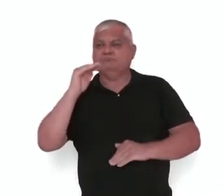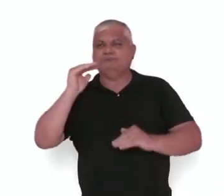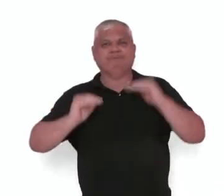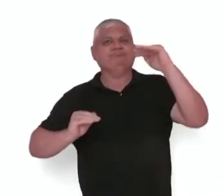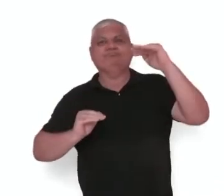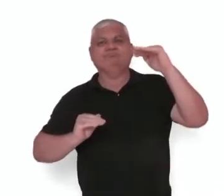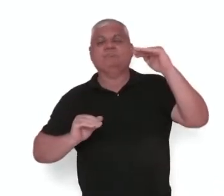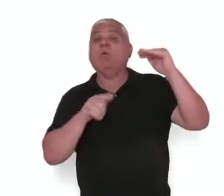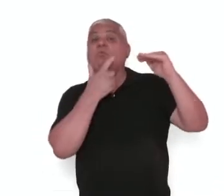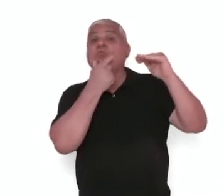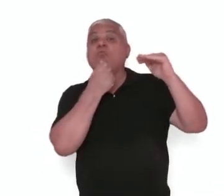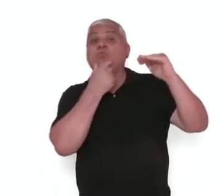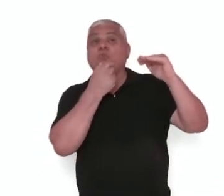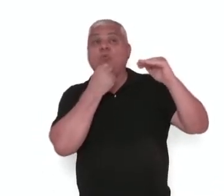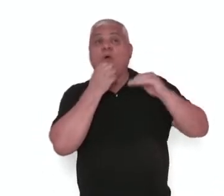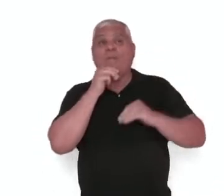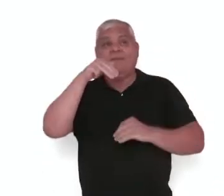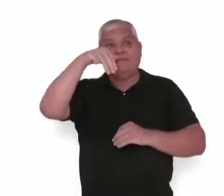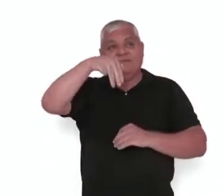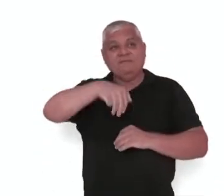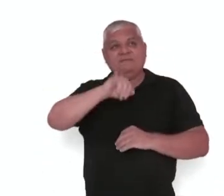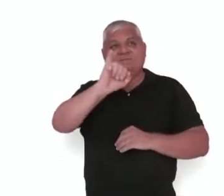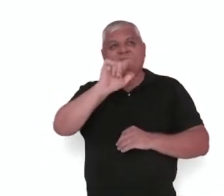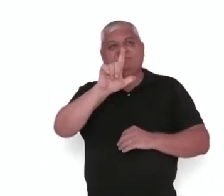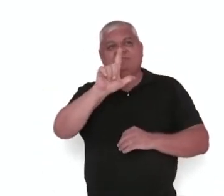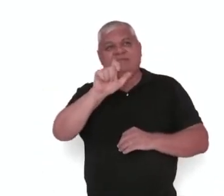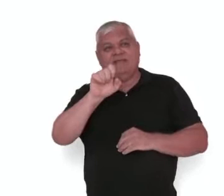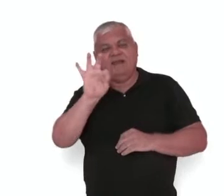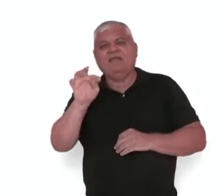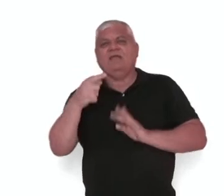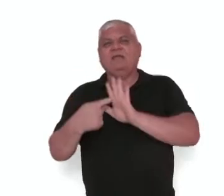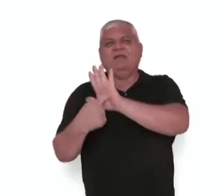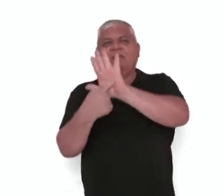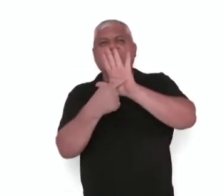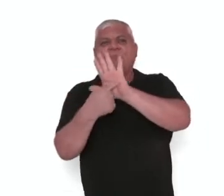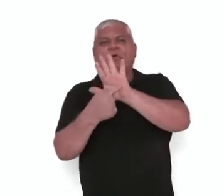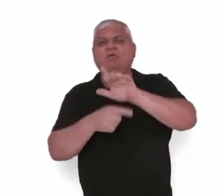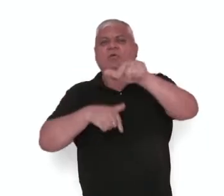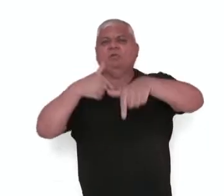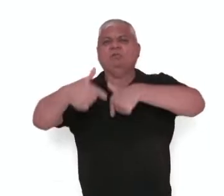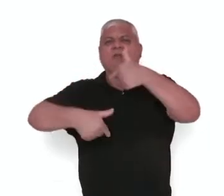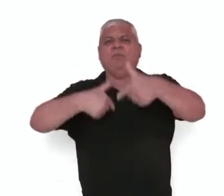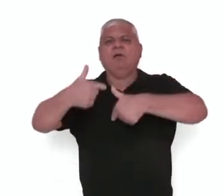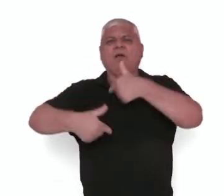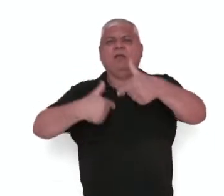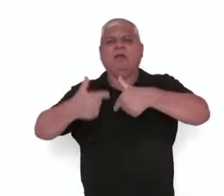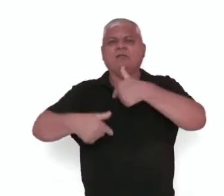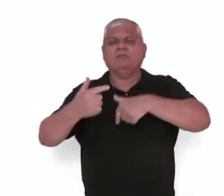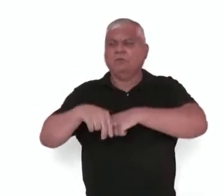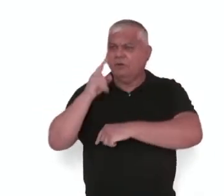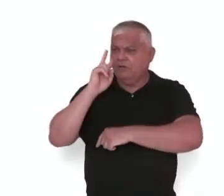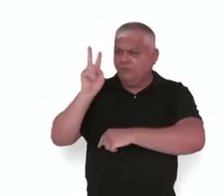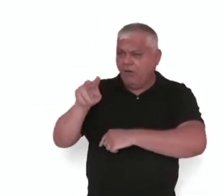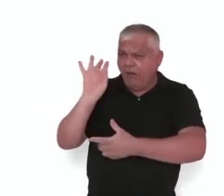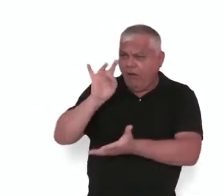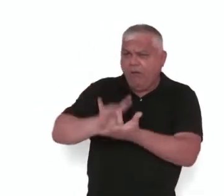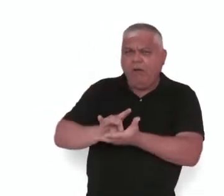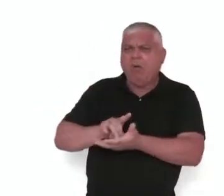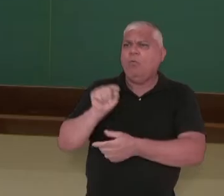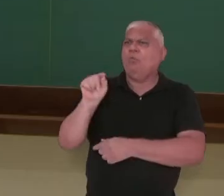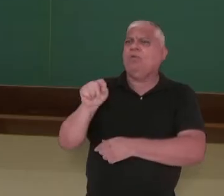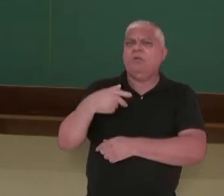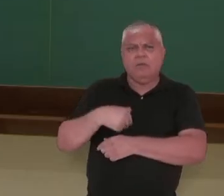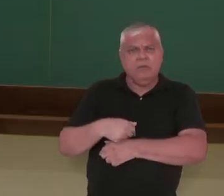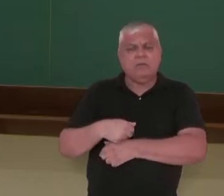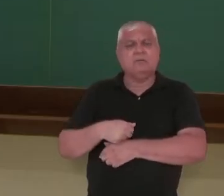1840, o pintor Jean-François Millet, em Barbizon, começa a retratar a natureza dos trabalhadores. Surge então o realismo. O que está acontecendo? Nós temos